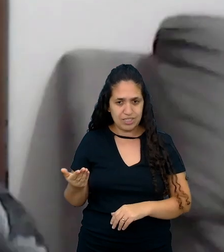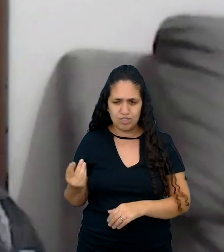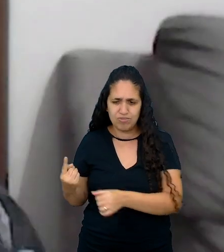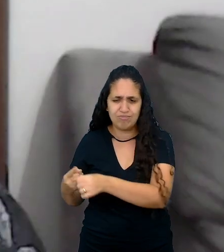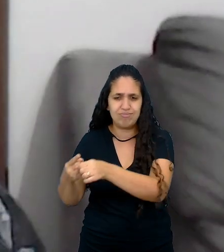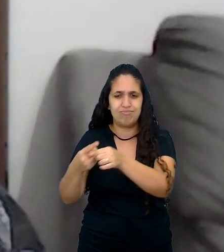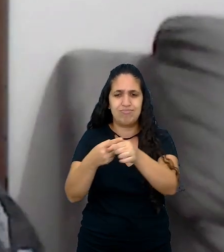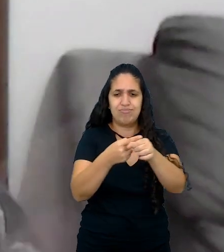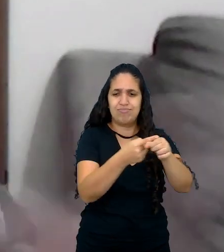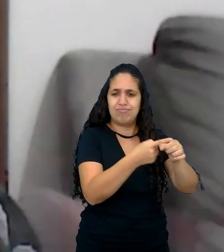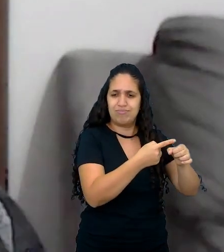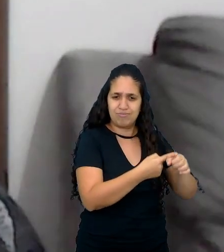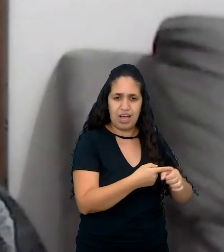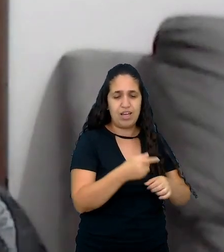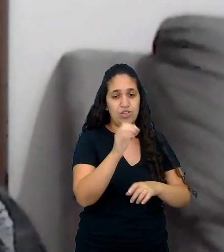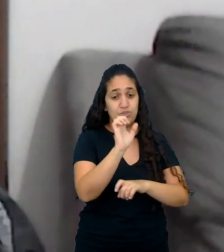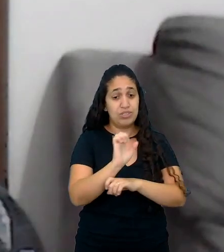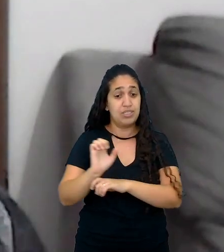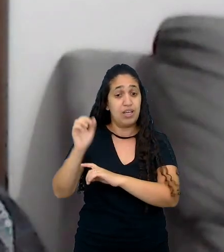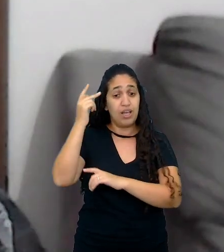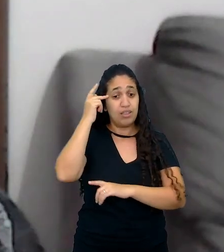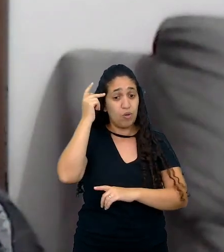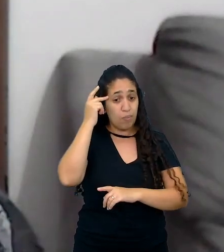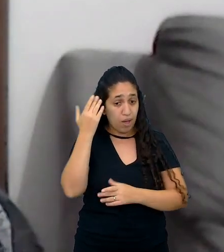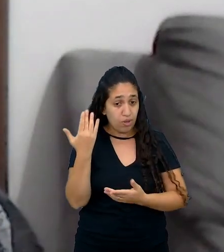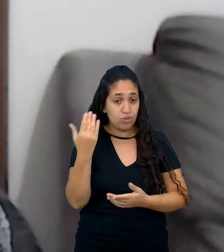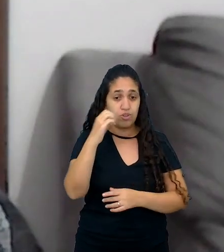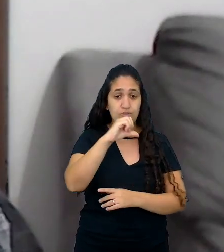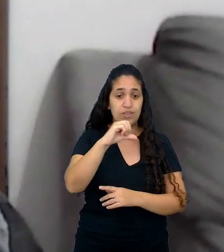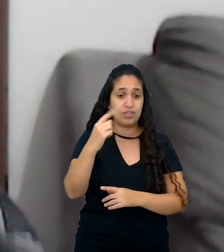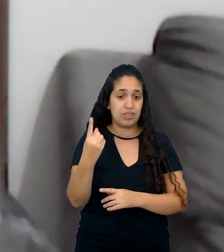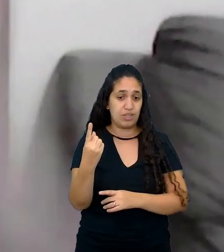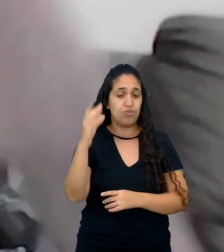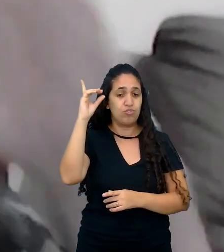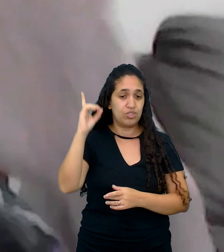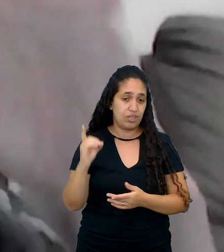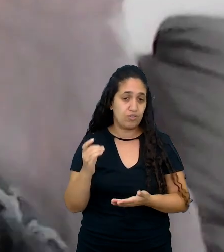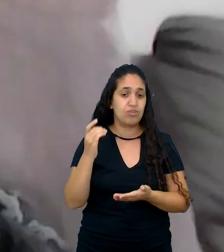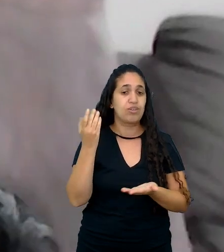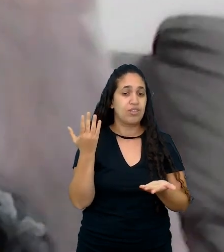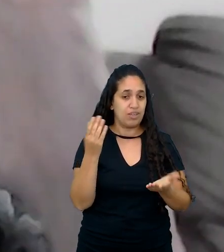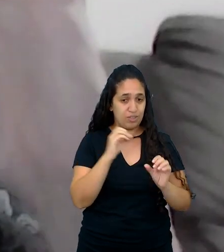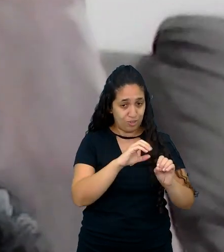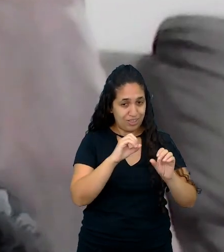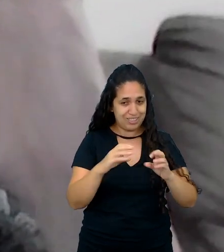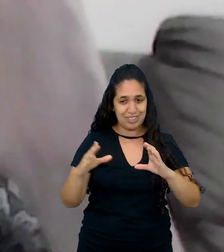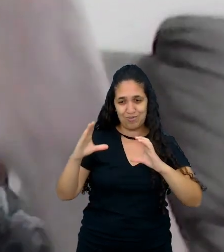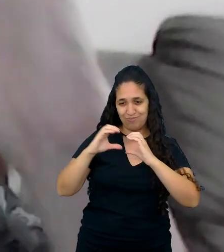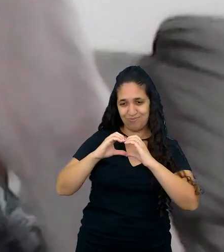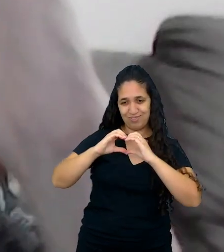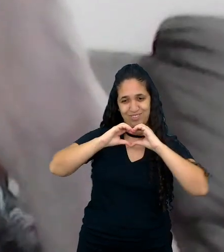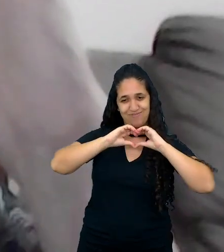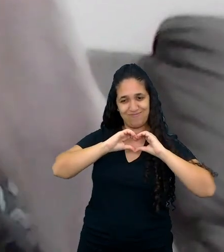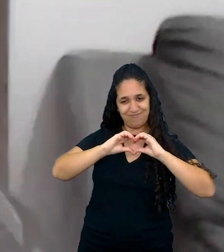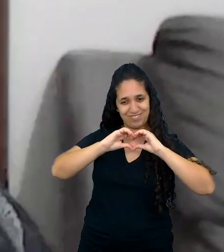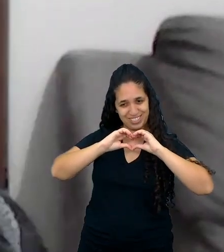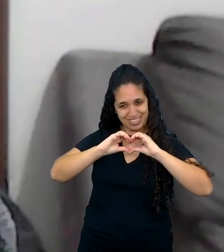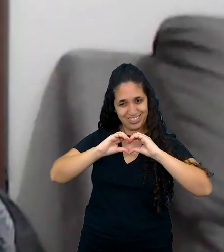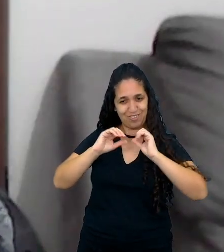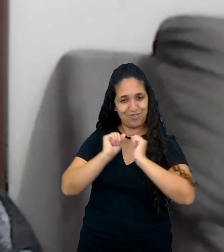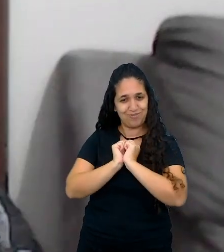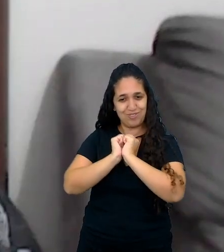cidades, né, do estado de São Paulo, as 91 diretorias. Eu sempre brinco, o meu coração com